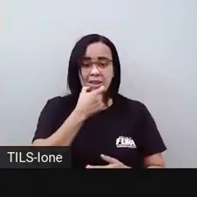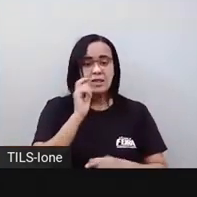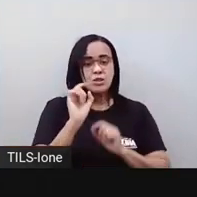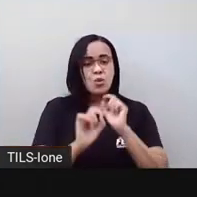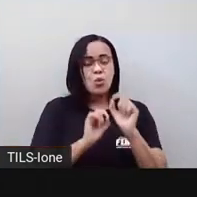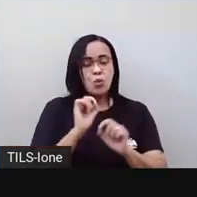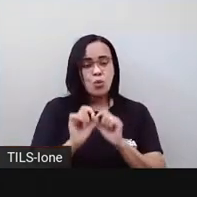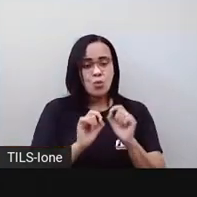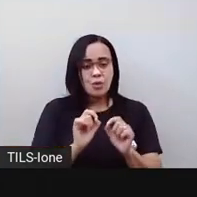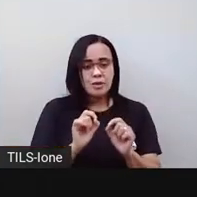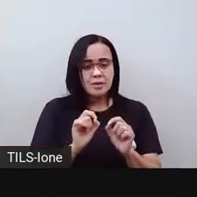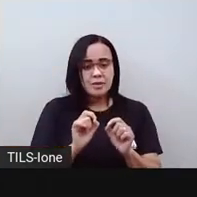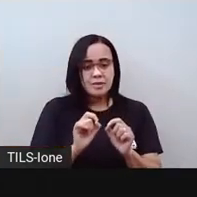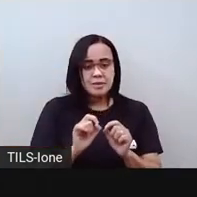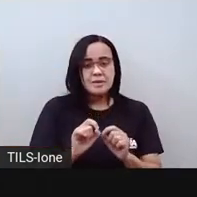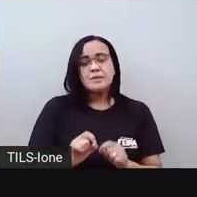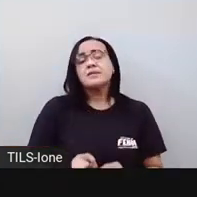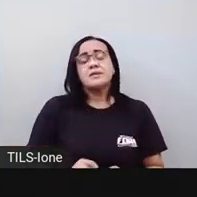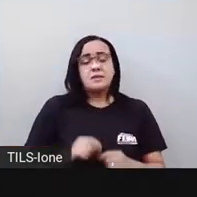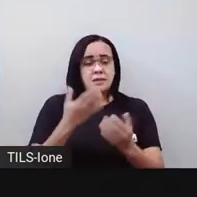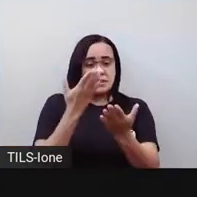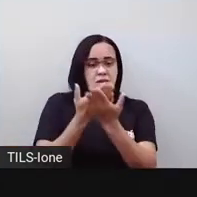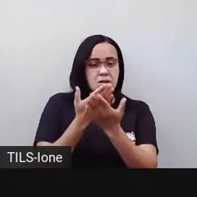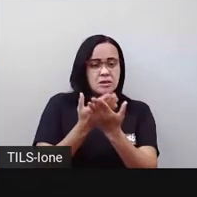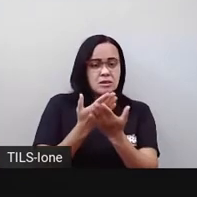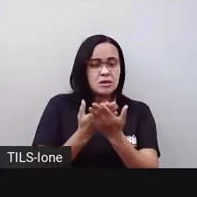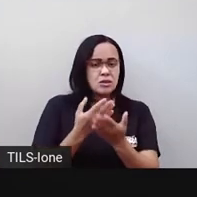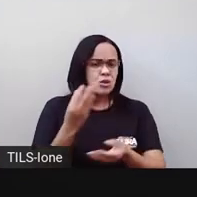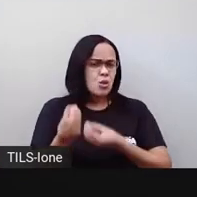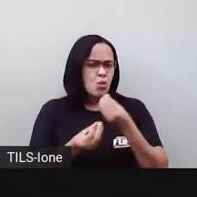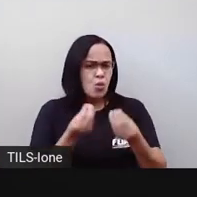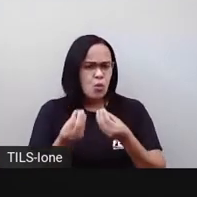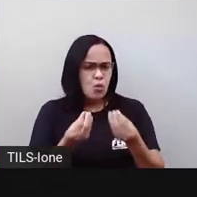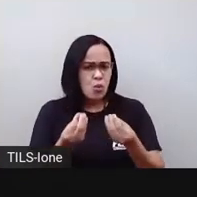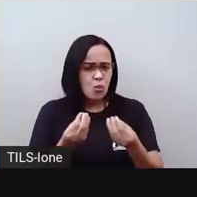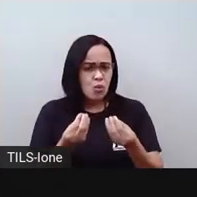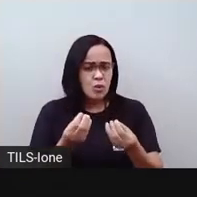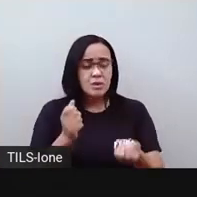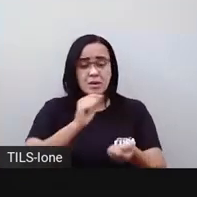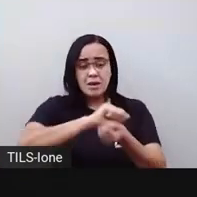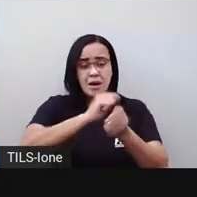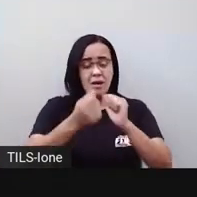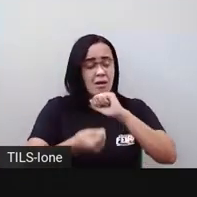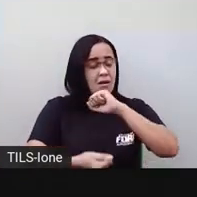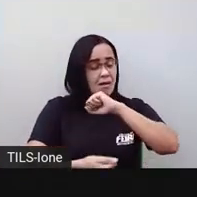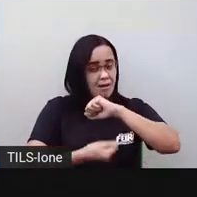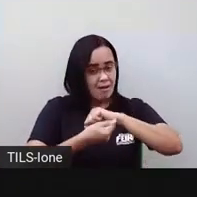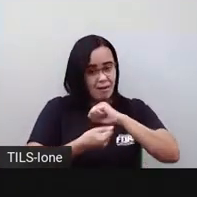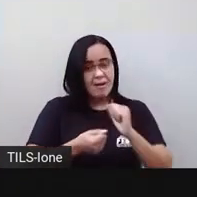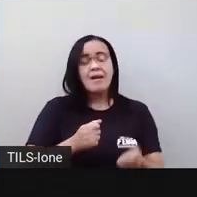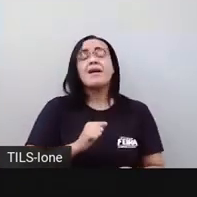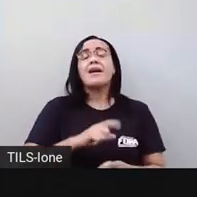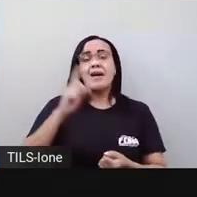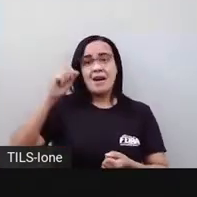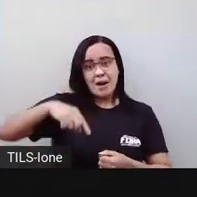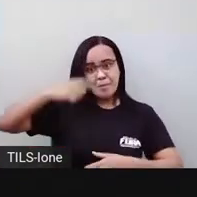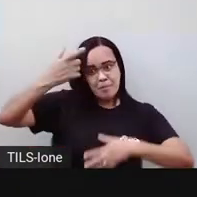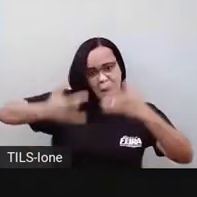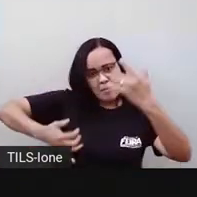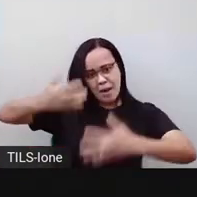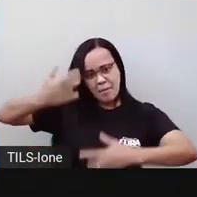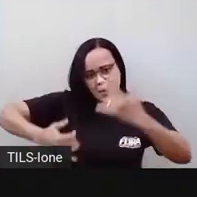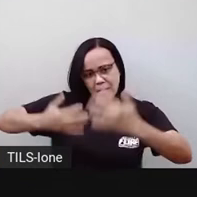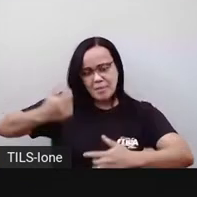vai acontecer e se chama storytelling. Storytelling, que é a arte de contar histórias em outra língua, certo? Então vamos